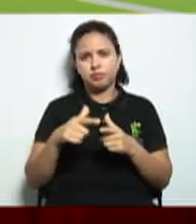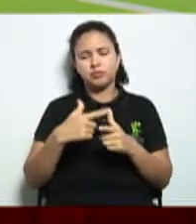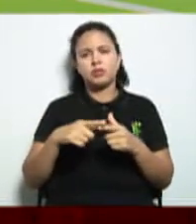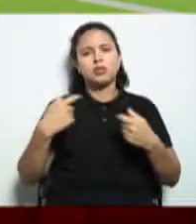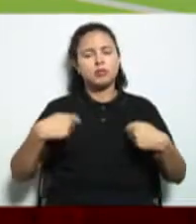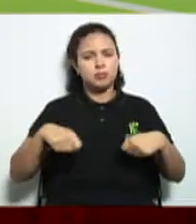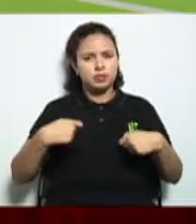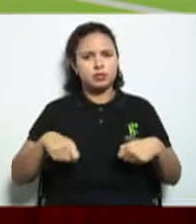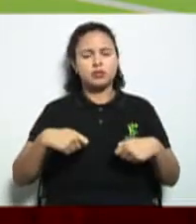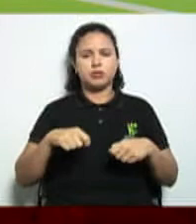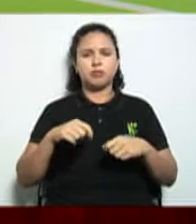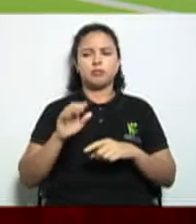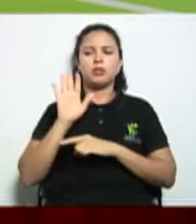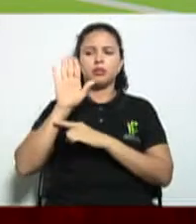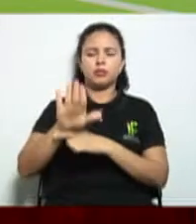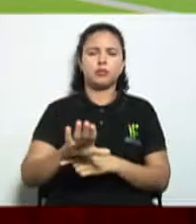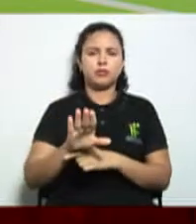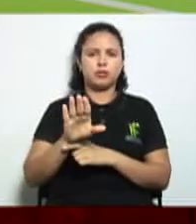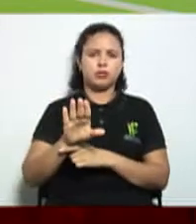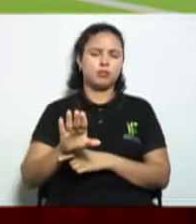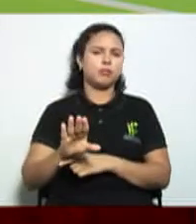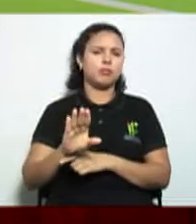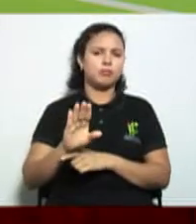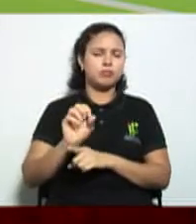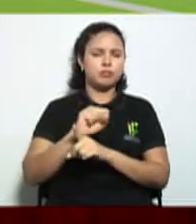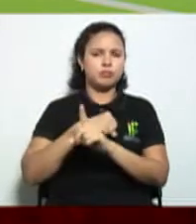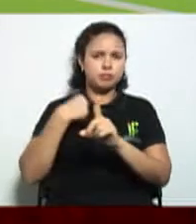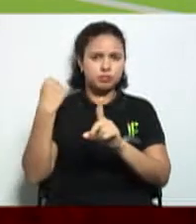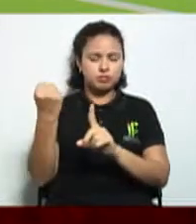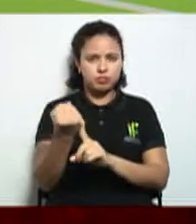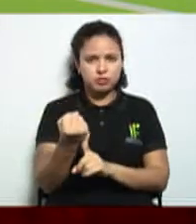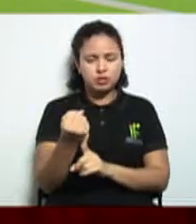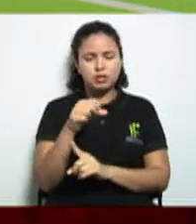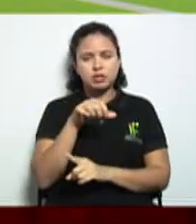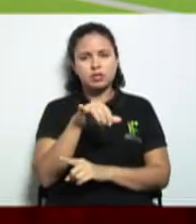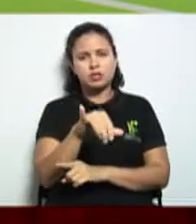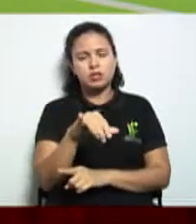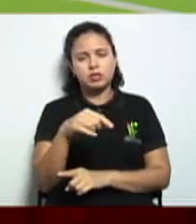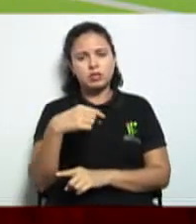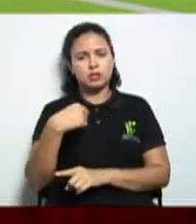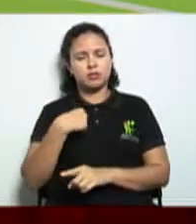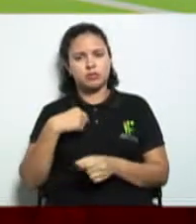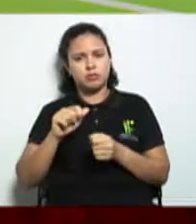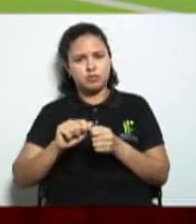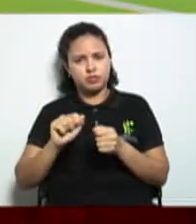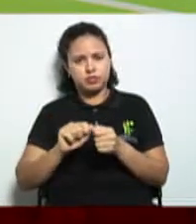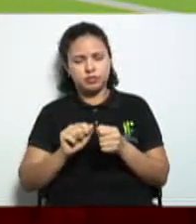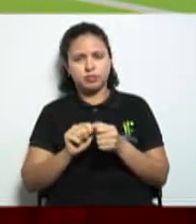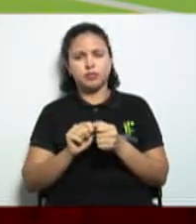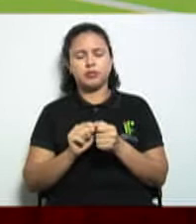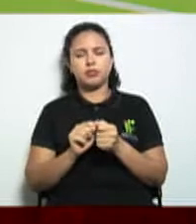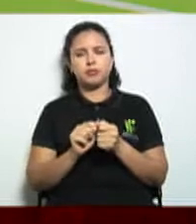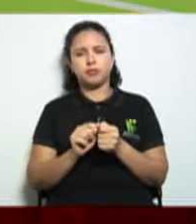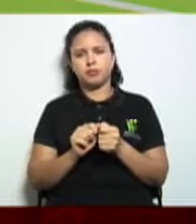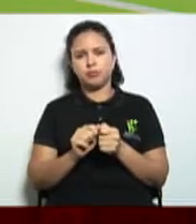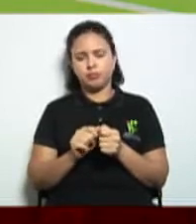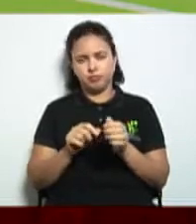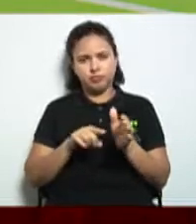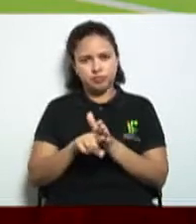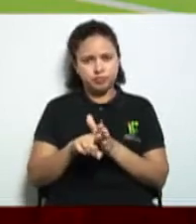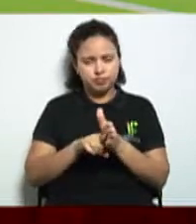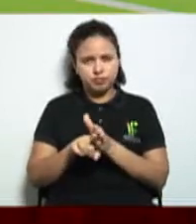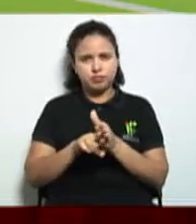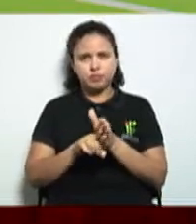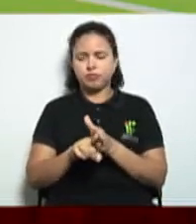uma contribuição para a sociedade, tem que trazer um retorno. Então, se eu fizer uma pesquisa sobre a viabilidade de uma cooperativa